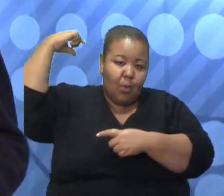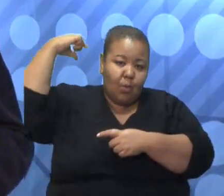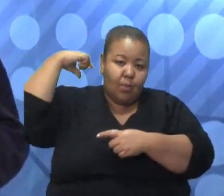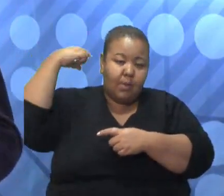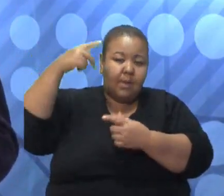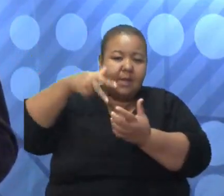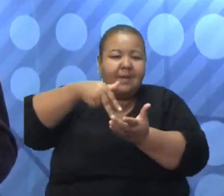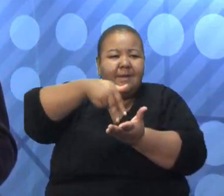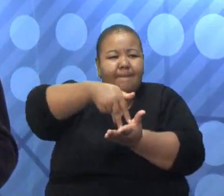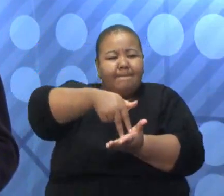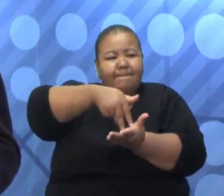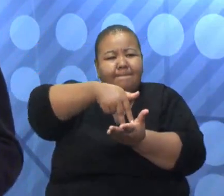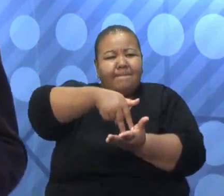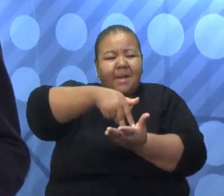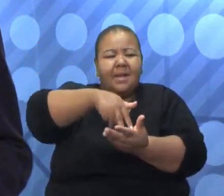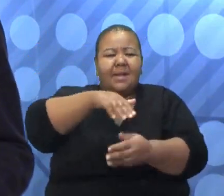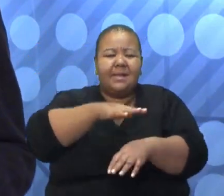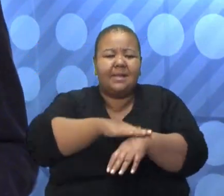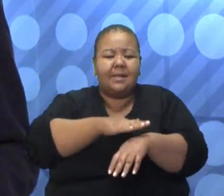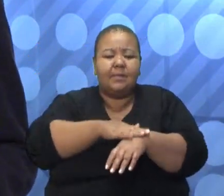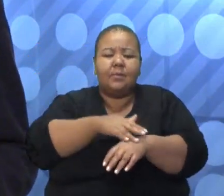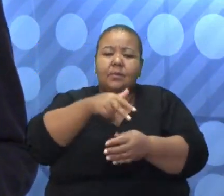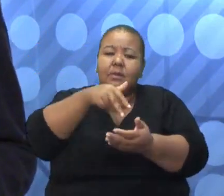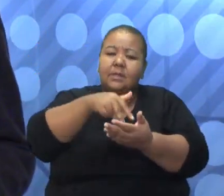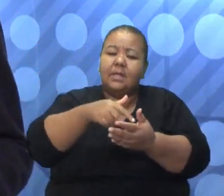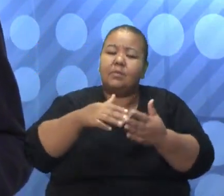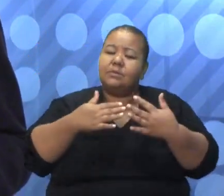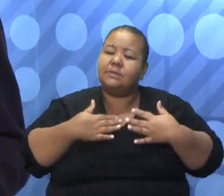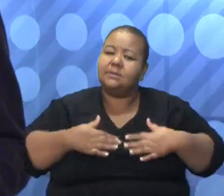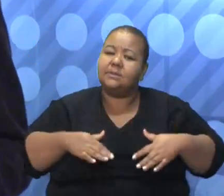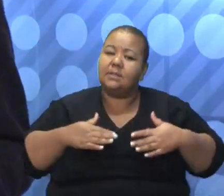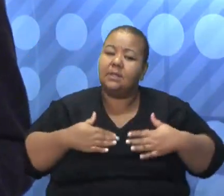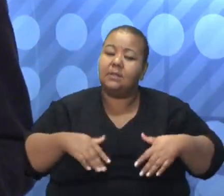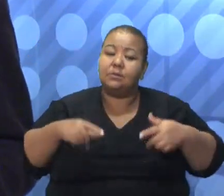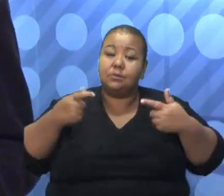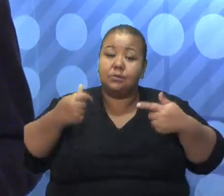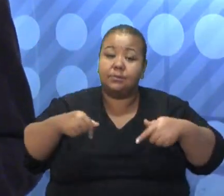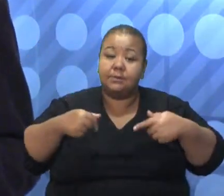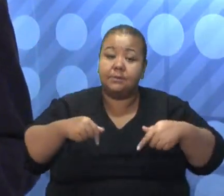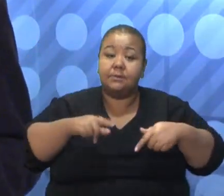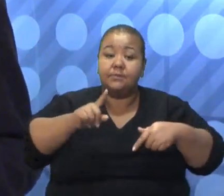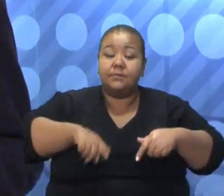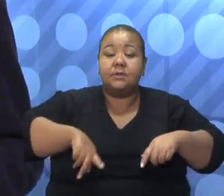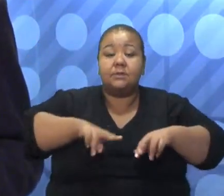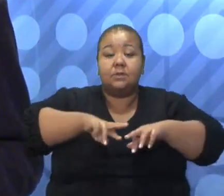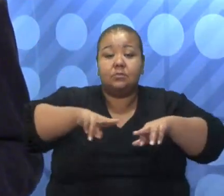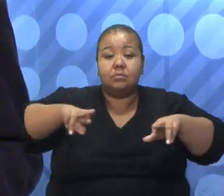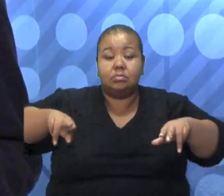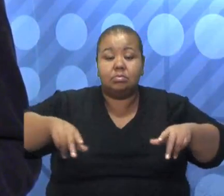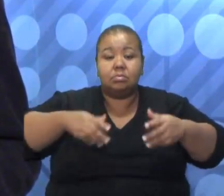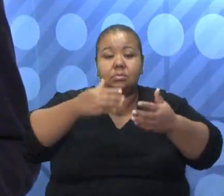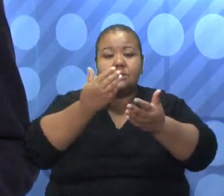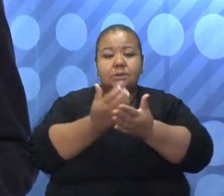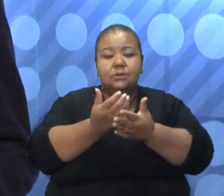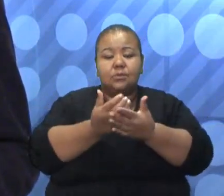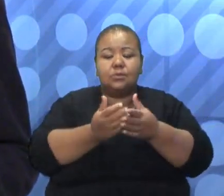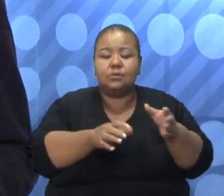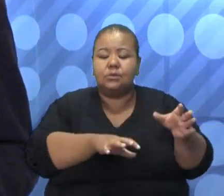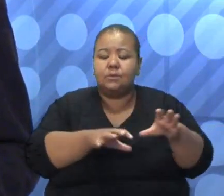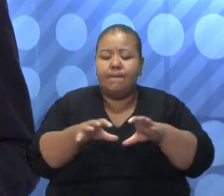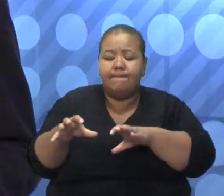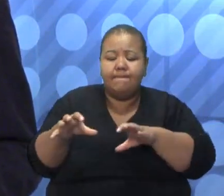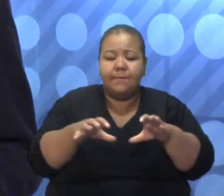pé, quanto tempo de descanso ele tem que ter? Então são vários estudos de movimentos, né, que podem ser repetitivos e levar a